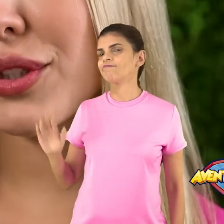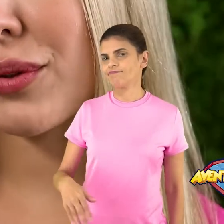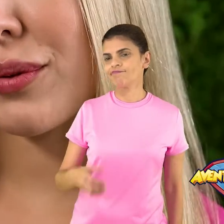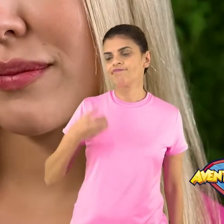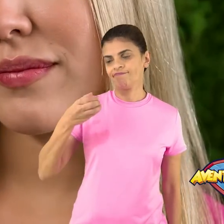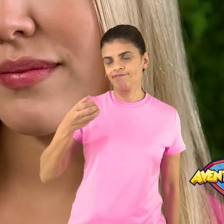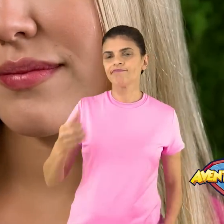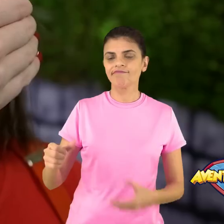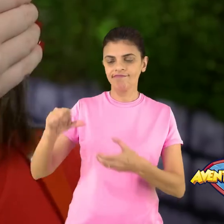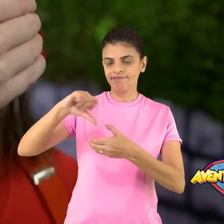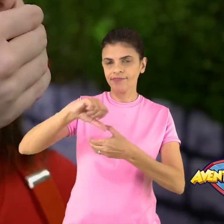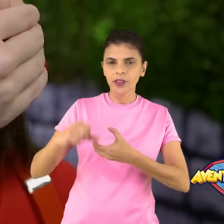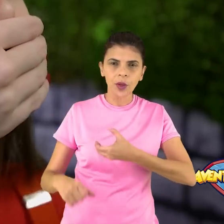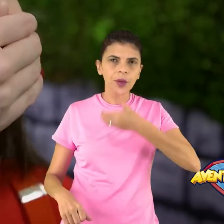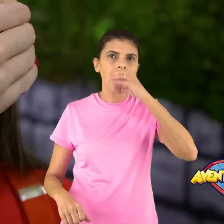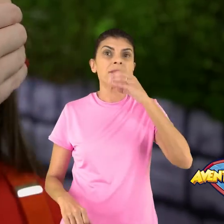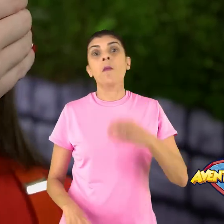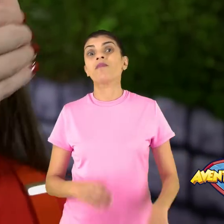trouxe o antídoto.